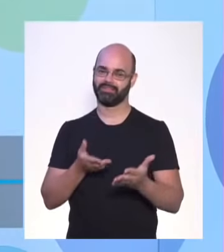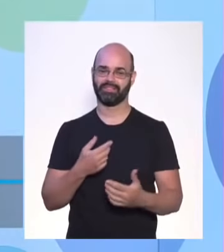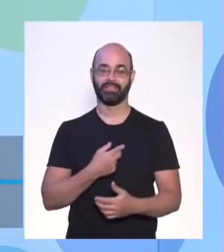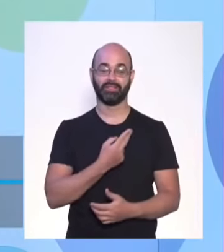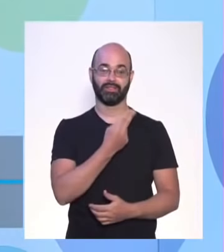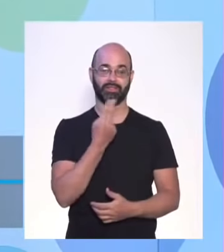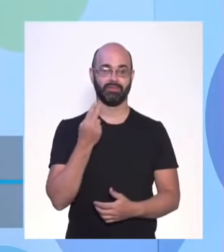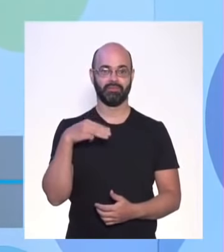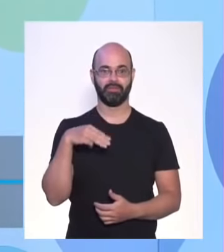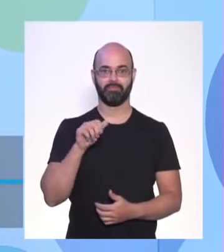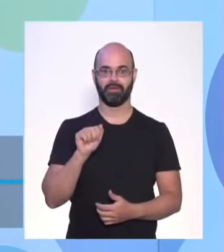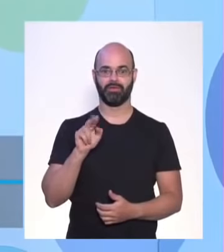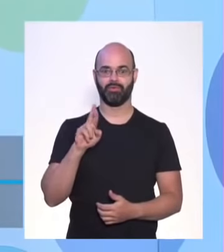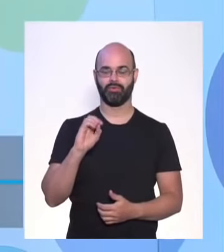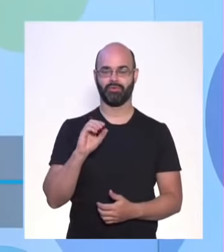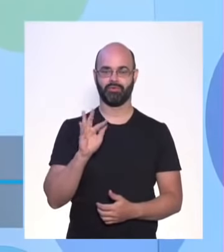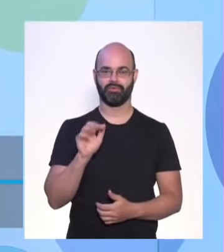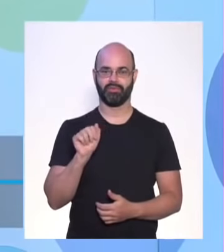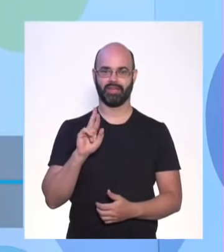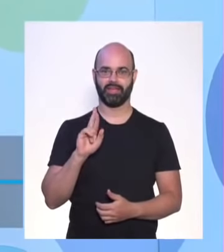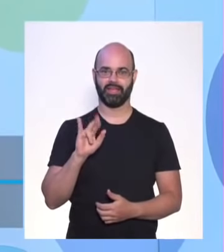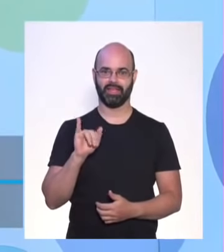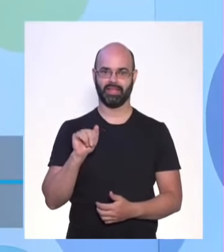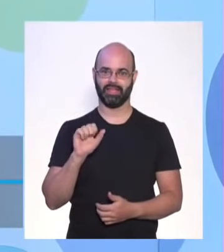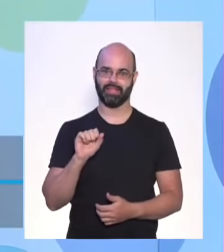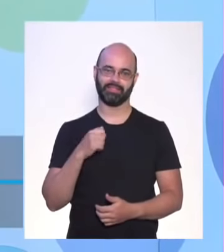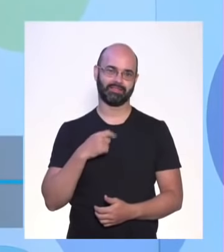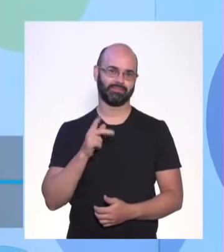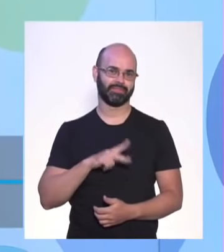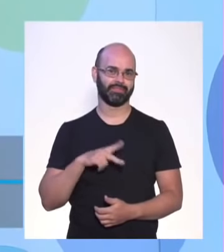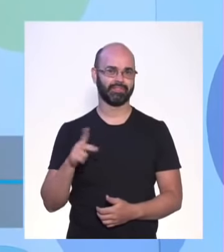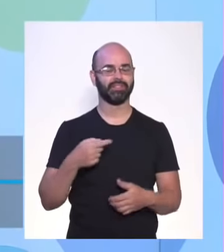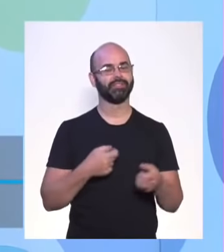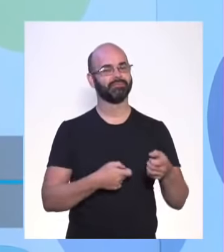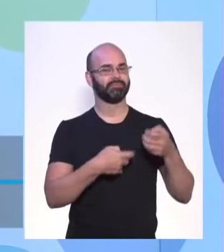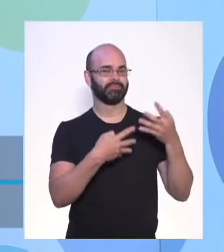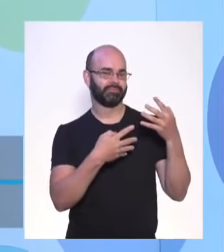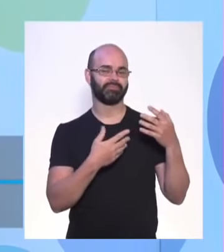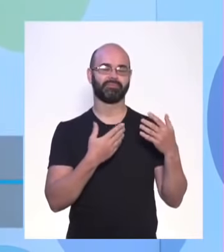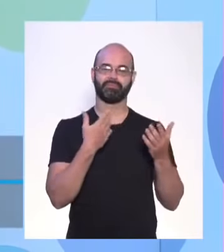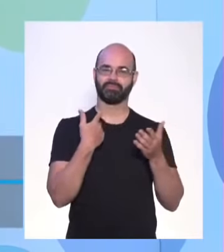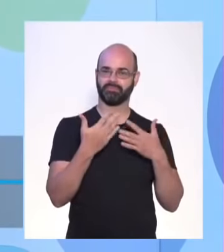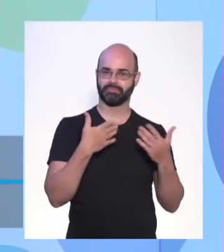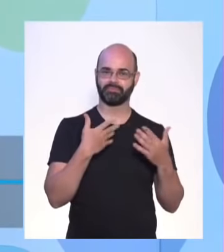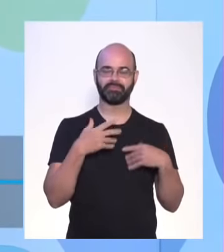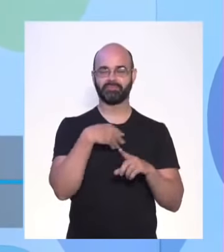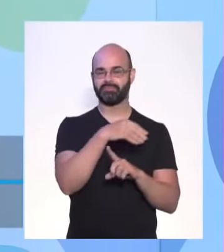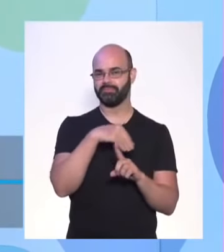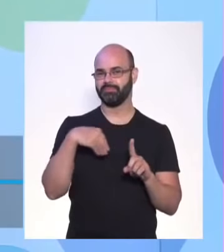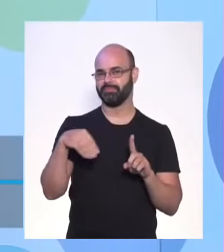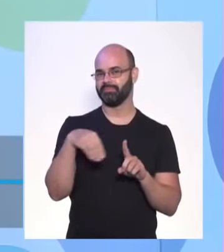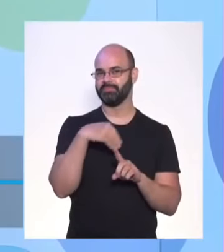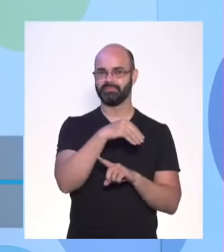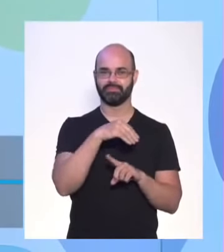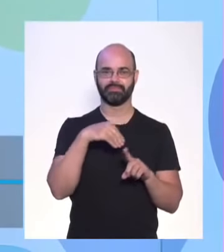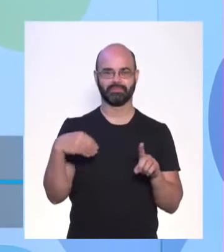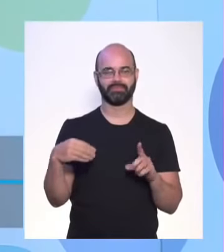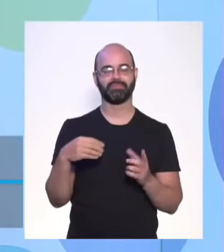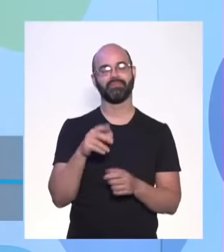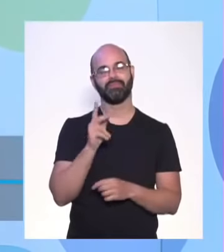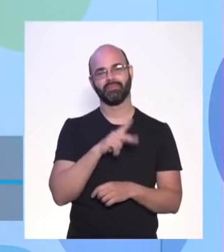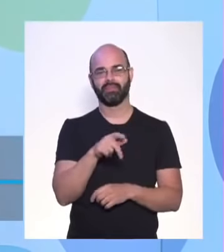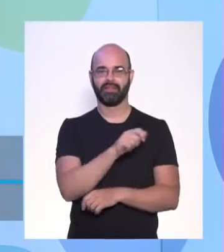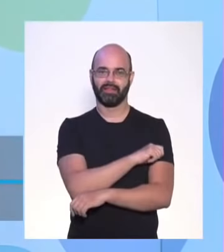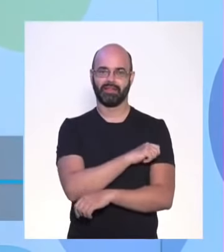aqui para acompanhá-los no chat né com a participação dos alunos os professores moderando a aula da professora Elaine